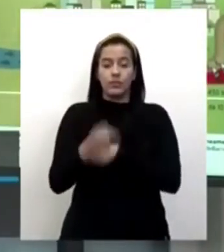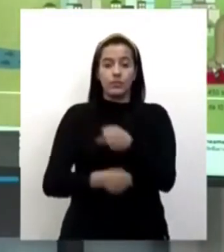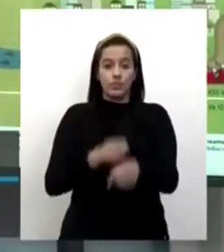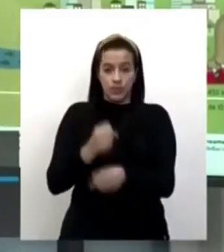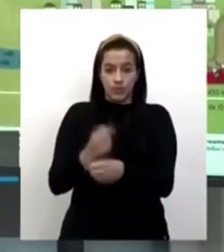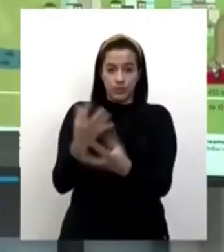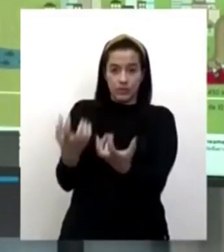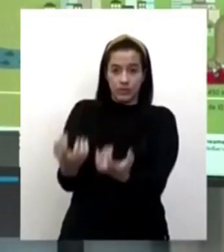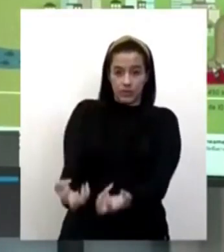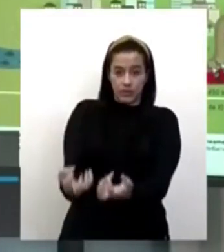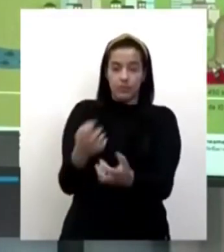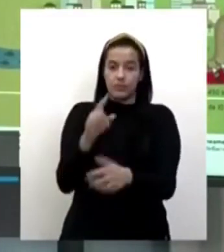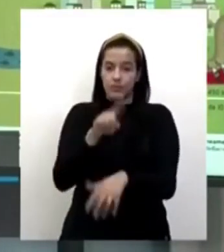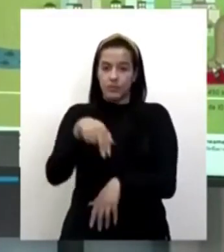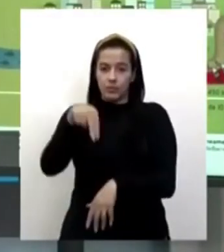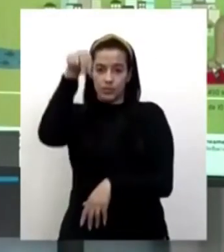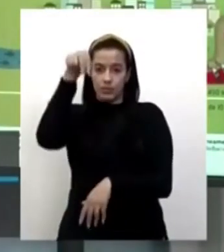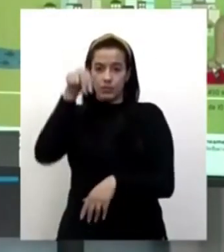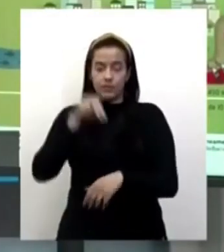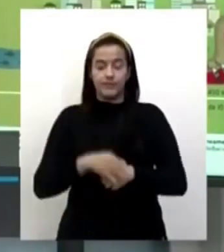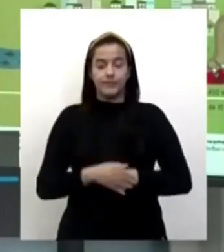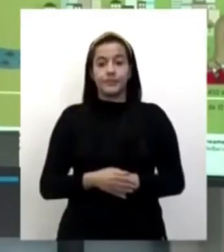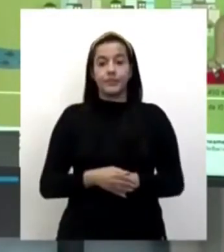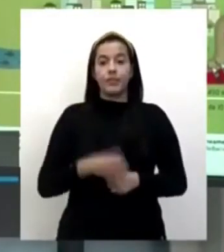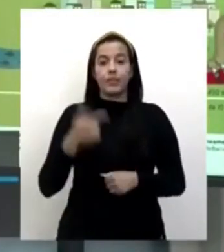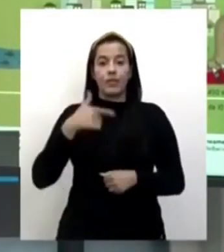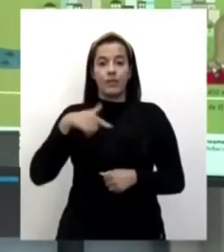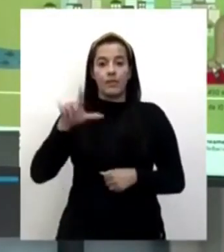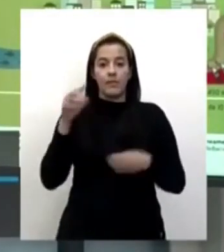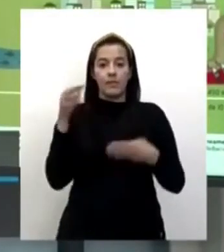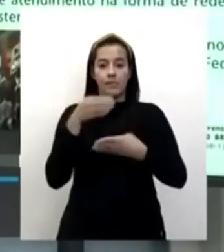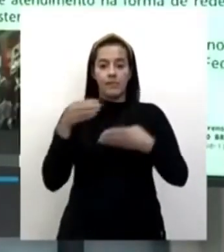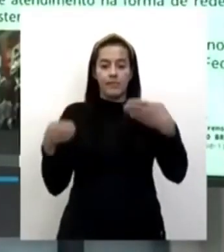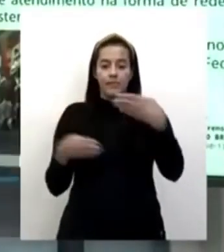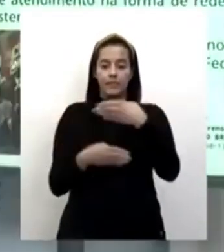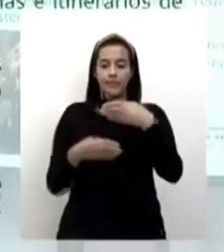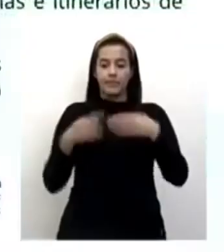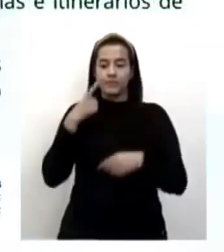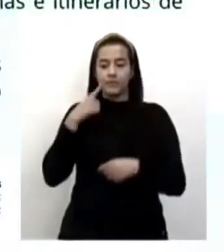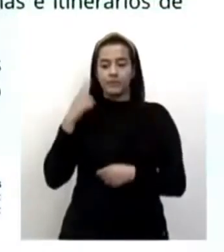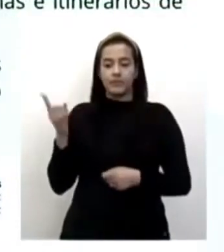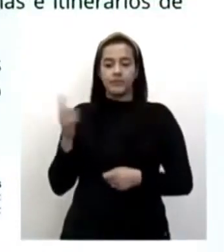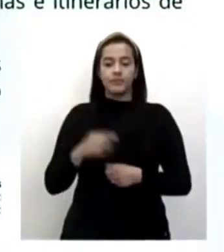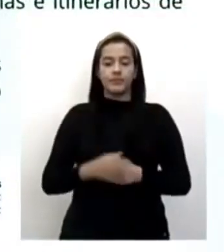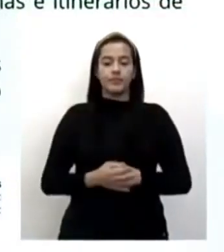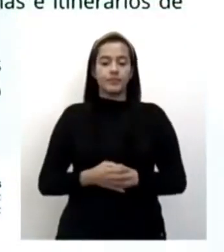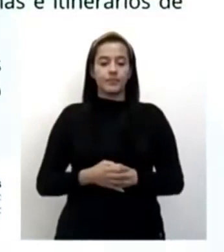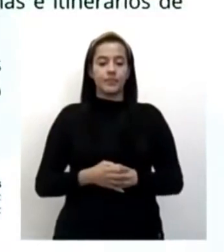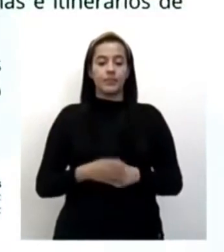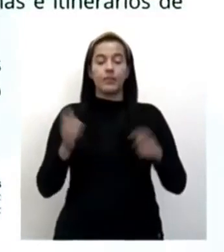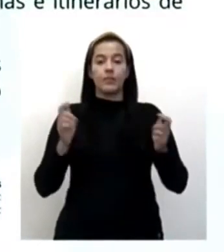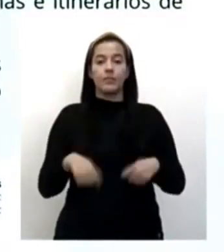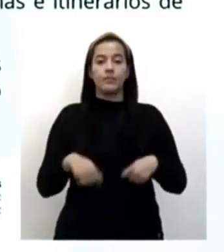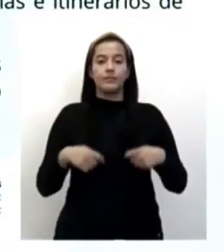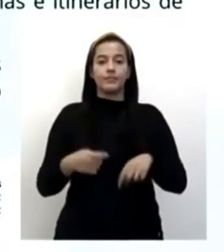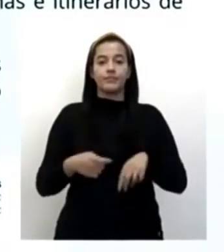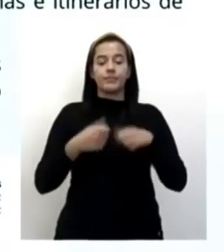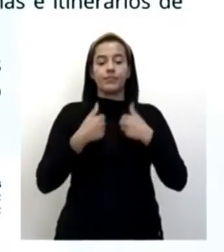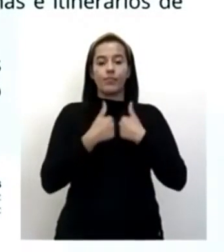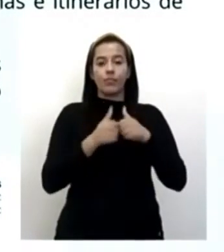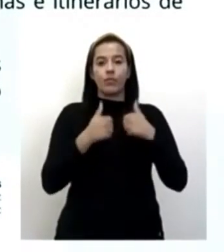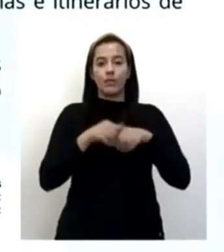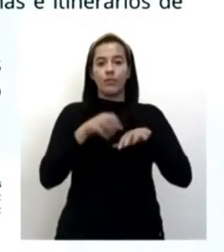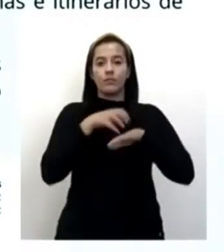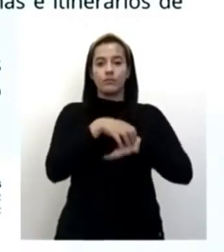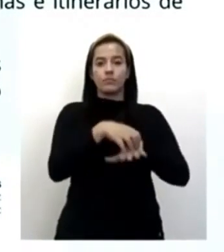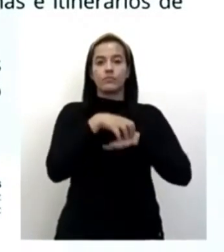região Nordeste. Vamos lá para a próxima imagem, nós vamos lá acompanhar aí, vamos lá para a próxima imagem, que é o transporte público, outra deficiência que